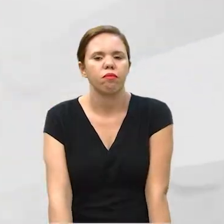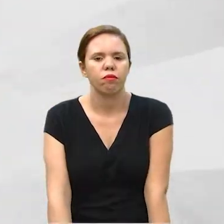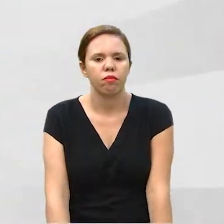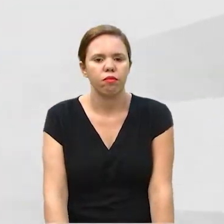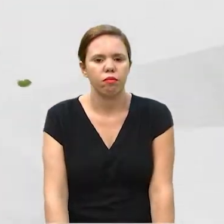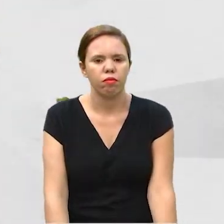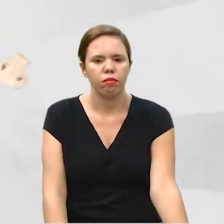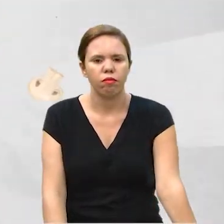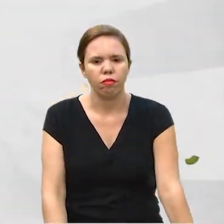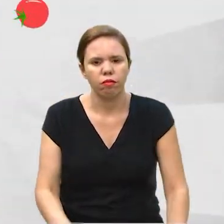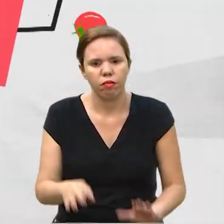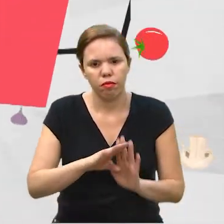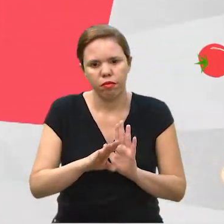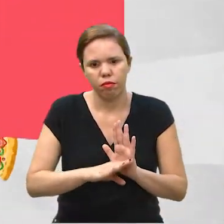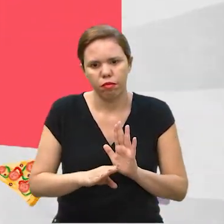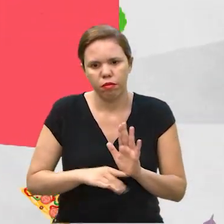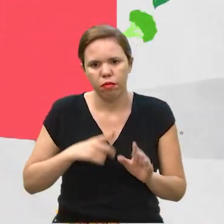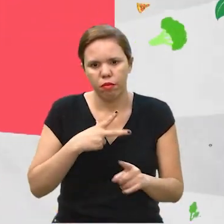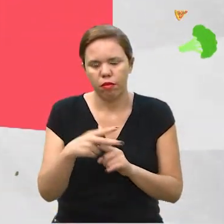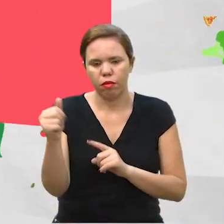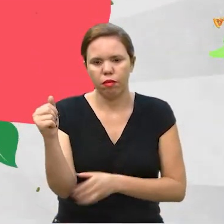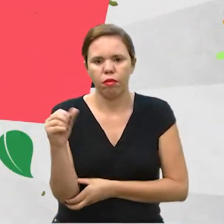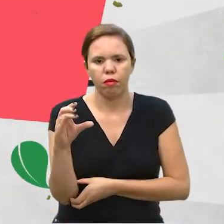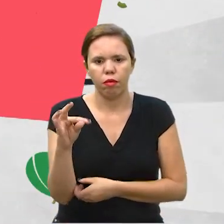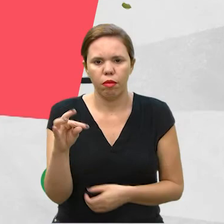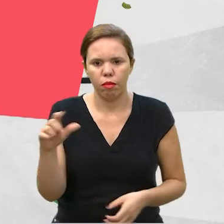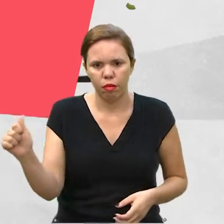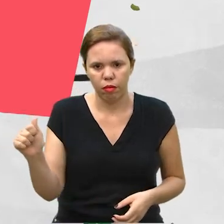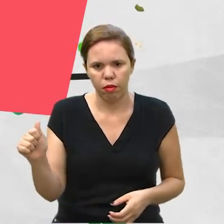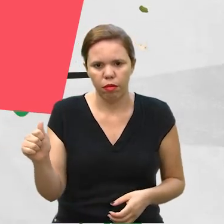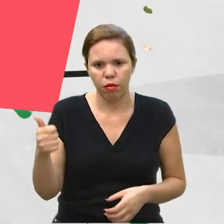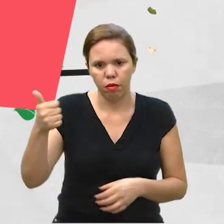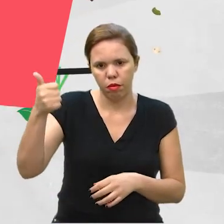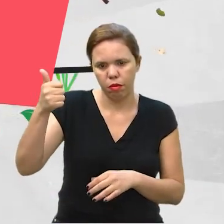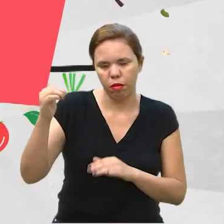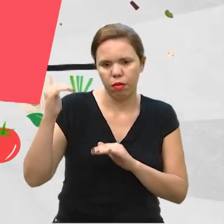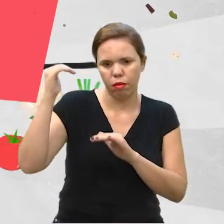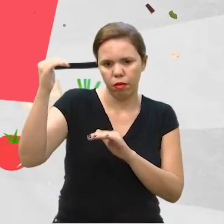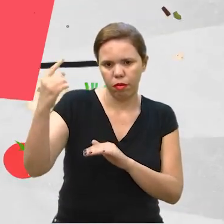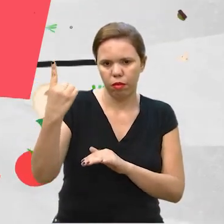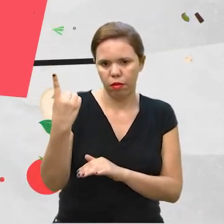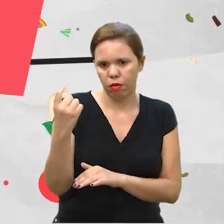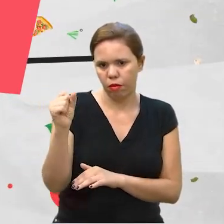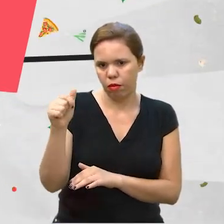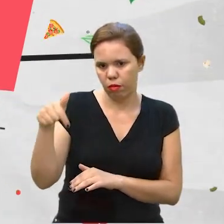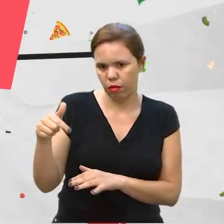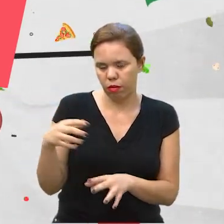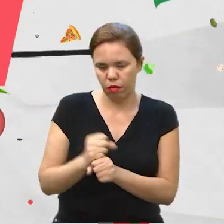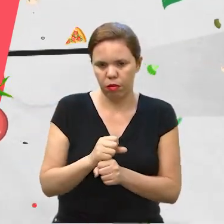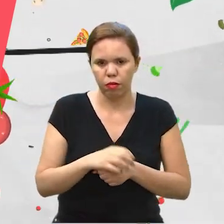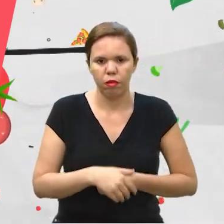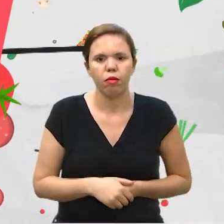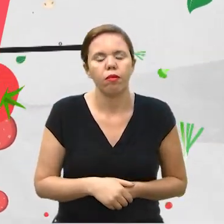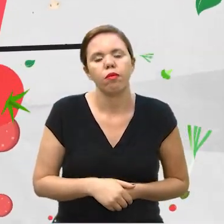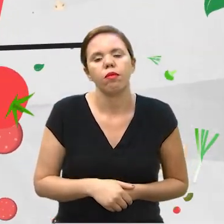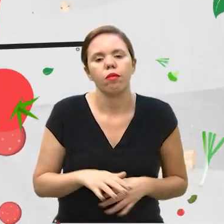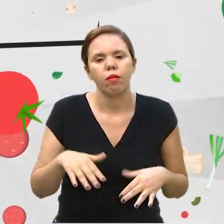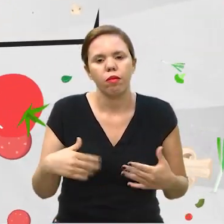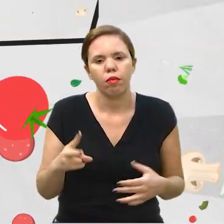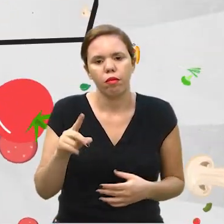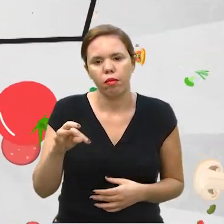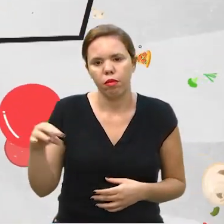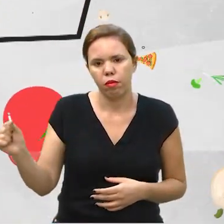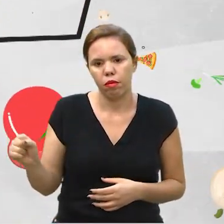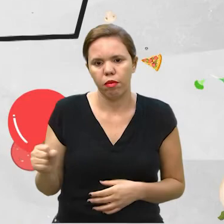E neste episódio nós temos uma vencedora. Clarita ficou em primeiro lugar com 187 pontos, enquanto